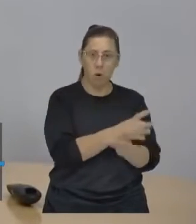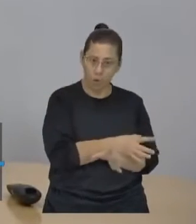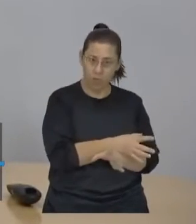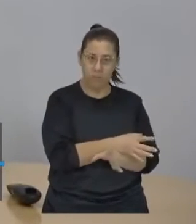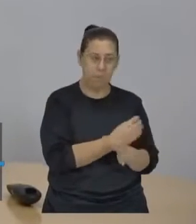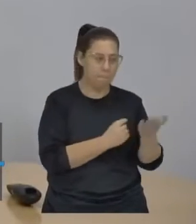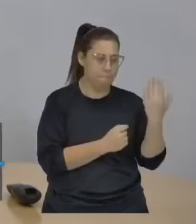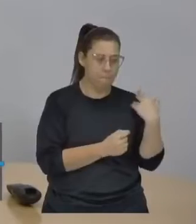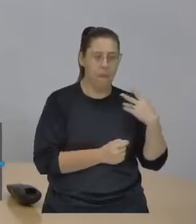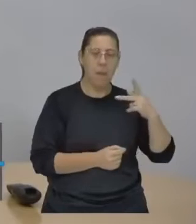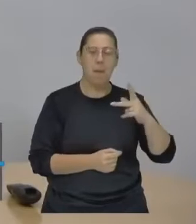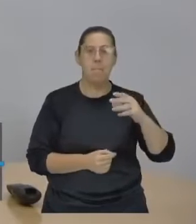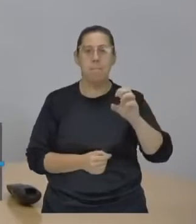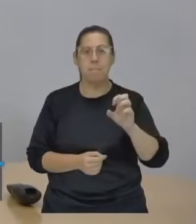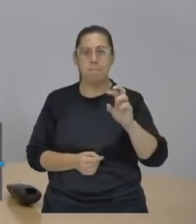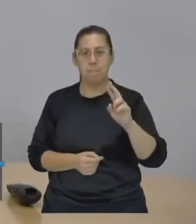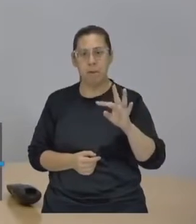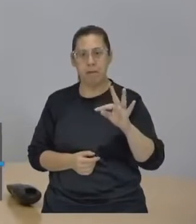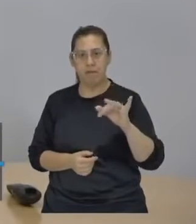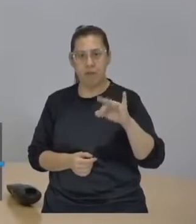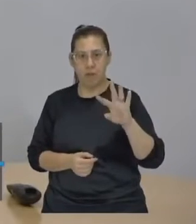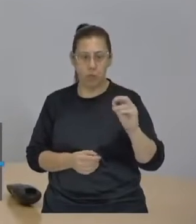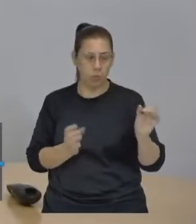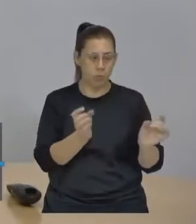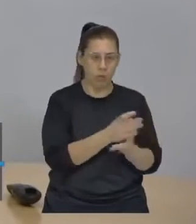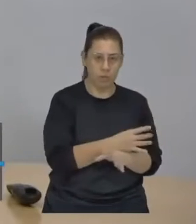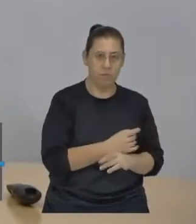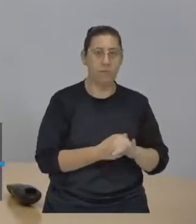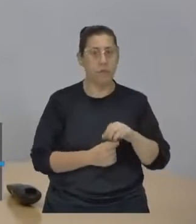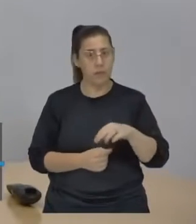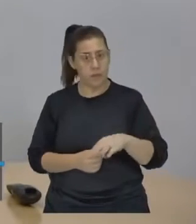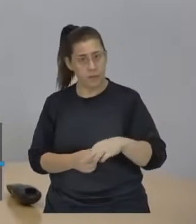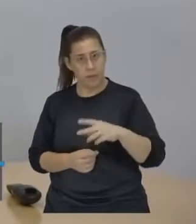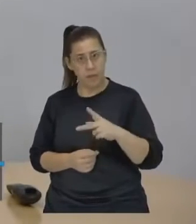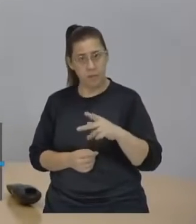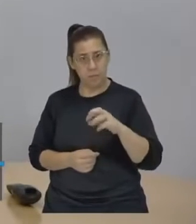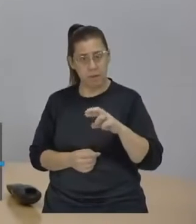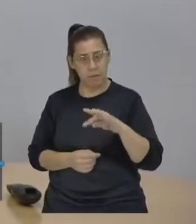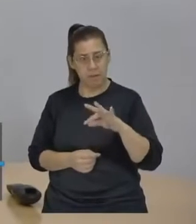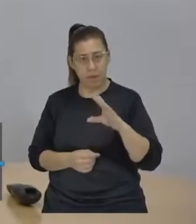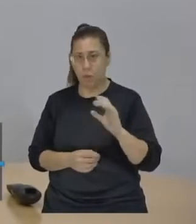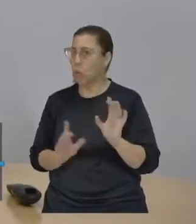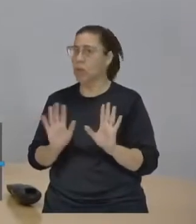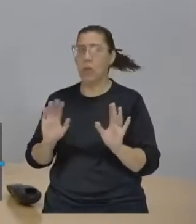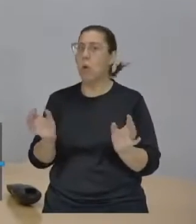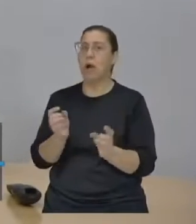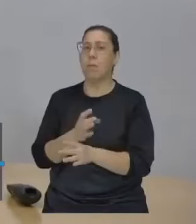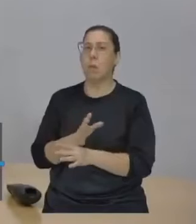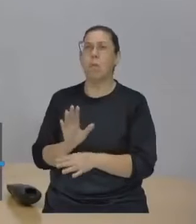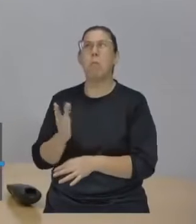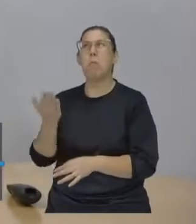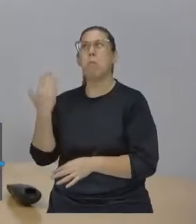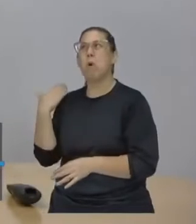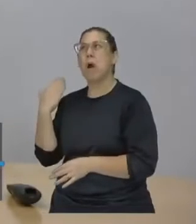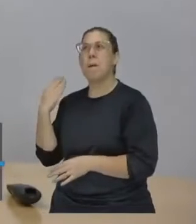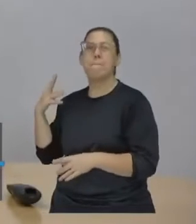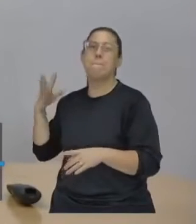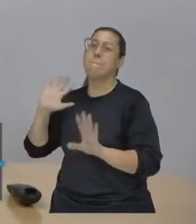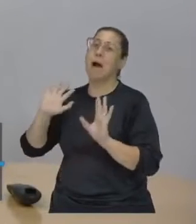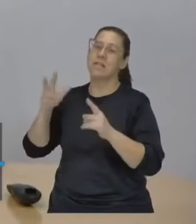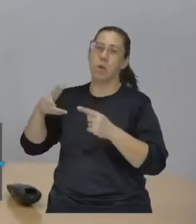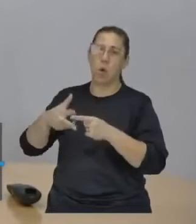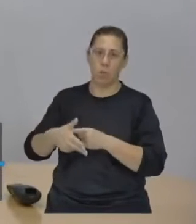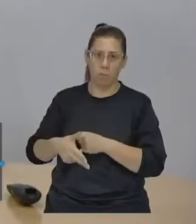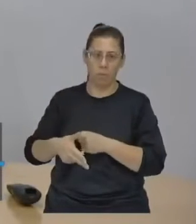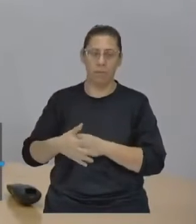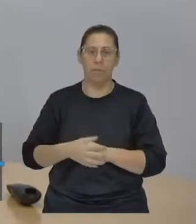né? Você começou e terminou. O imperfeito, como não concluído, inacabado, que acontecia, mas por algum motivo foi